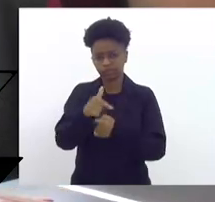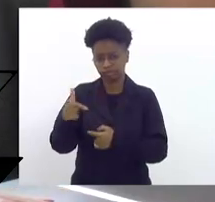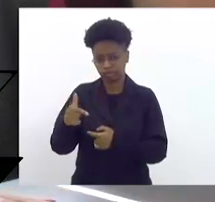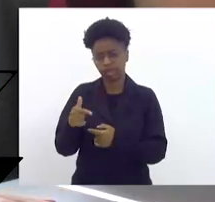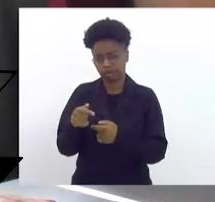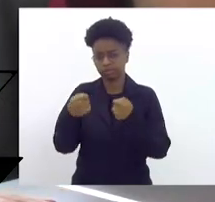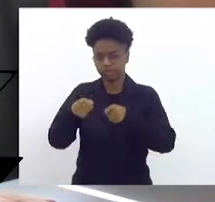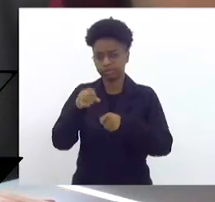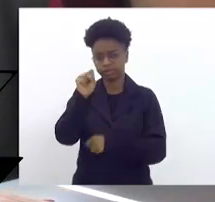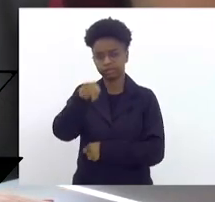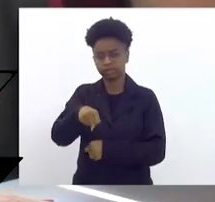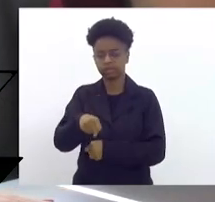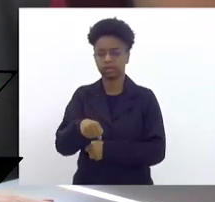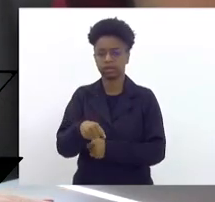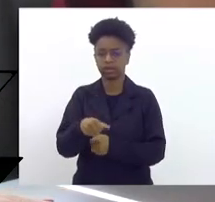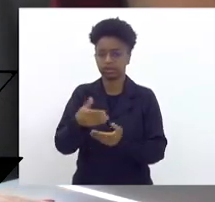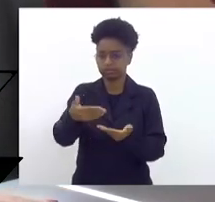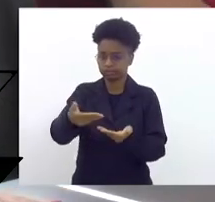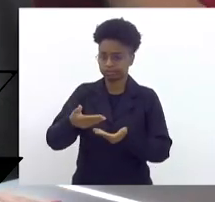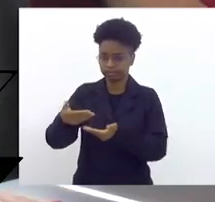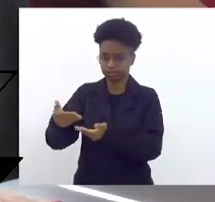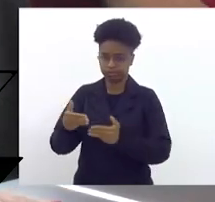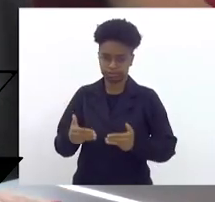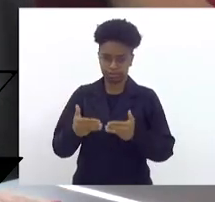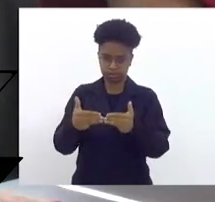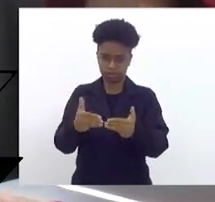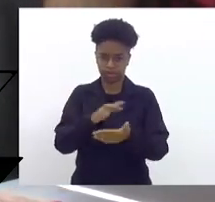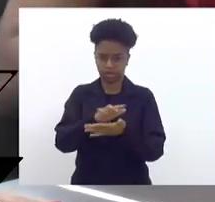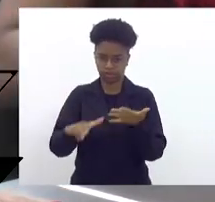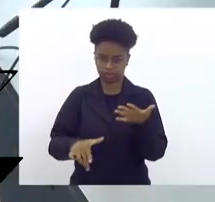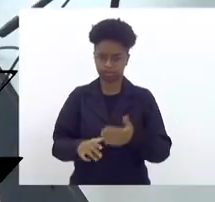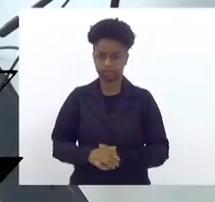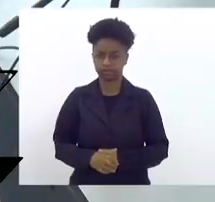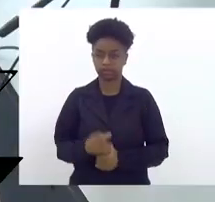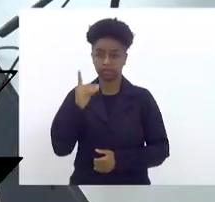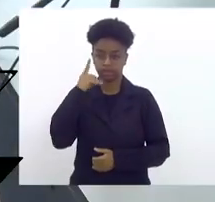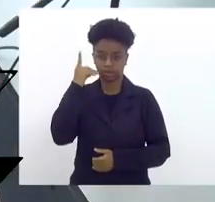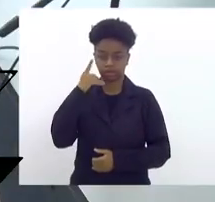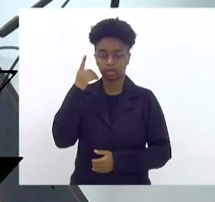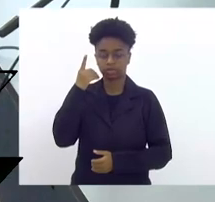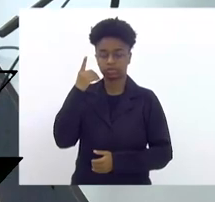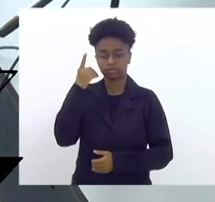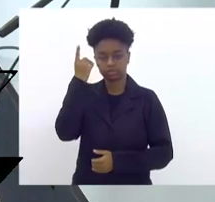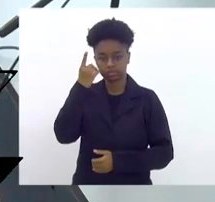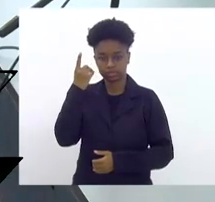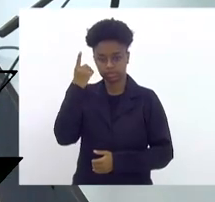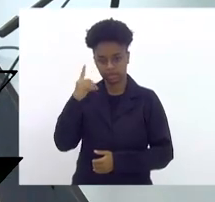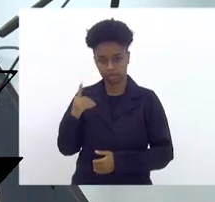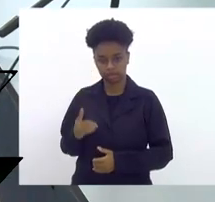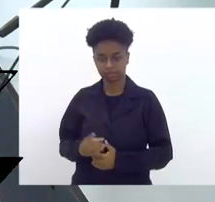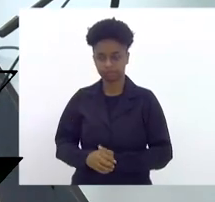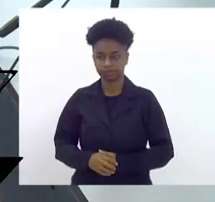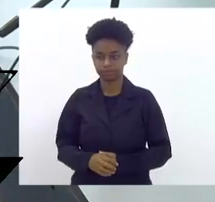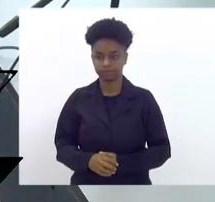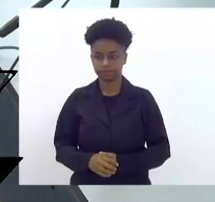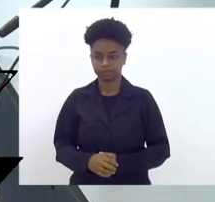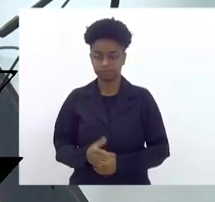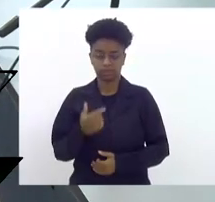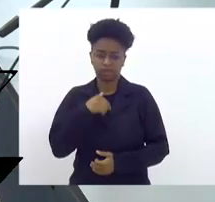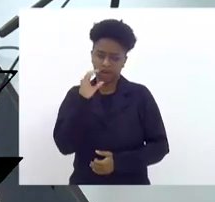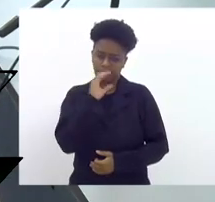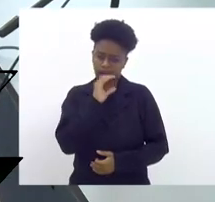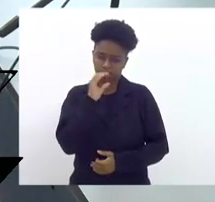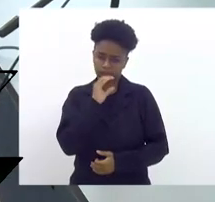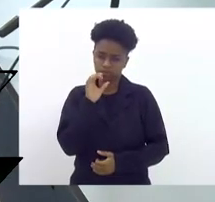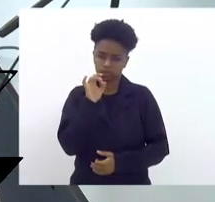caberá que a entrada desses Ministérios deputada Dani Balbi muito brevemente